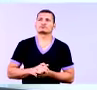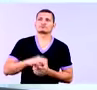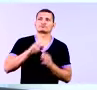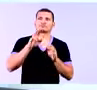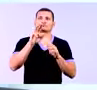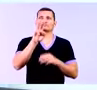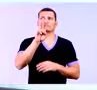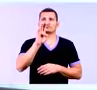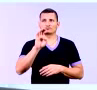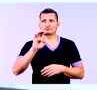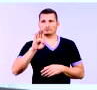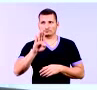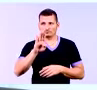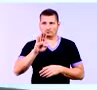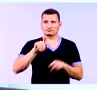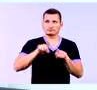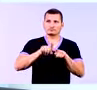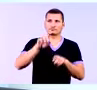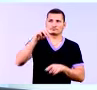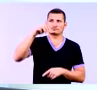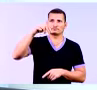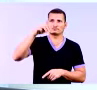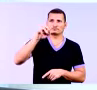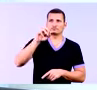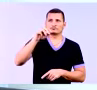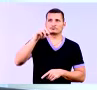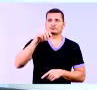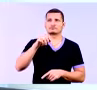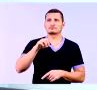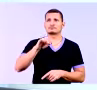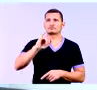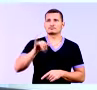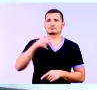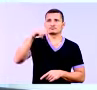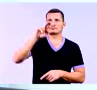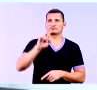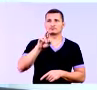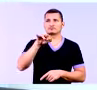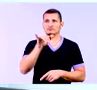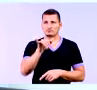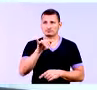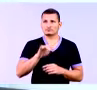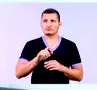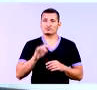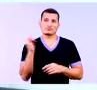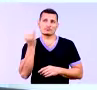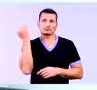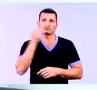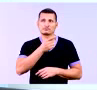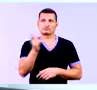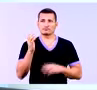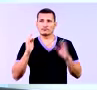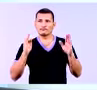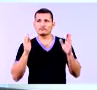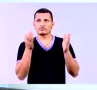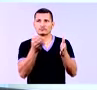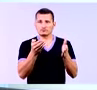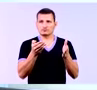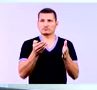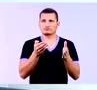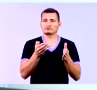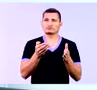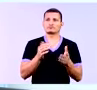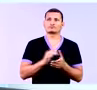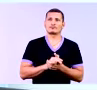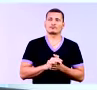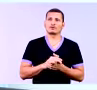web e o recurso do jQuery. É importante que vocês foquem nesses temas para trabalharem e conseguirem responder